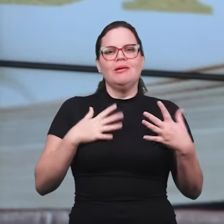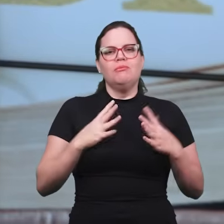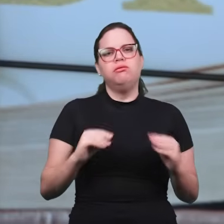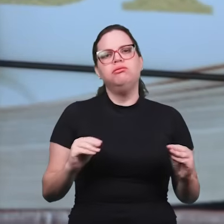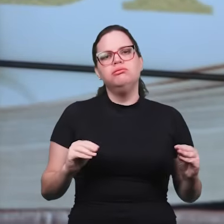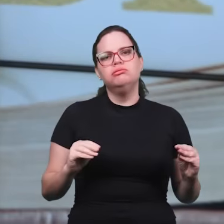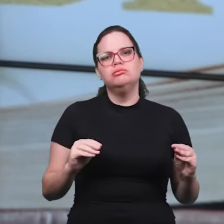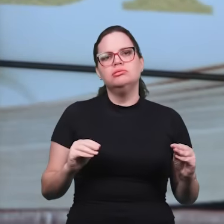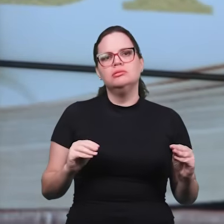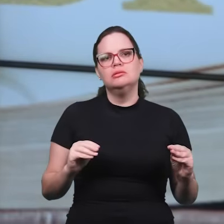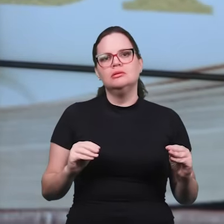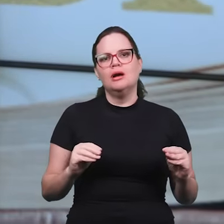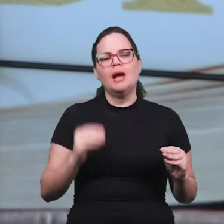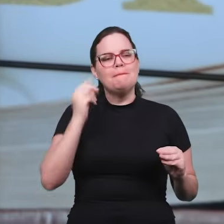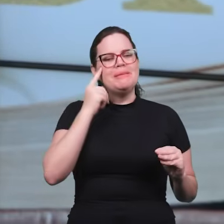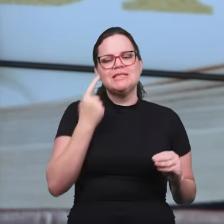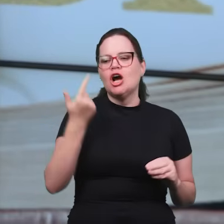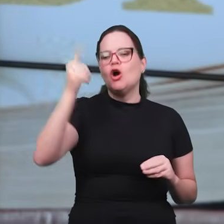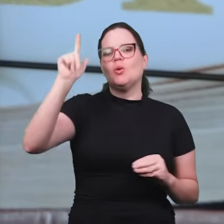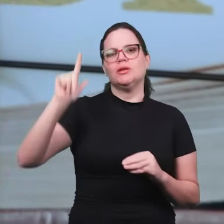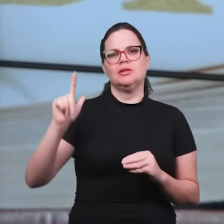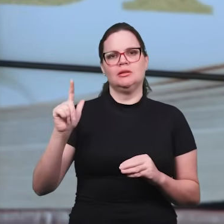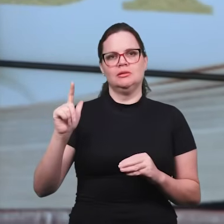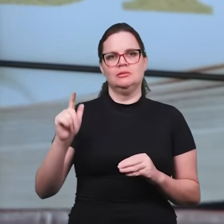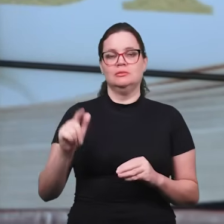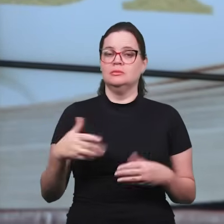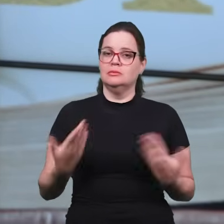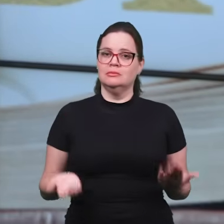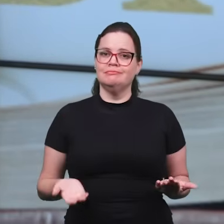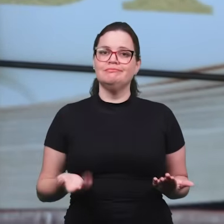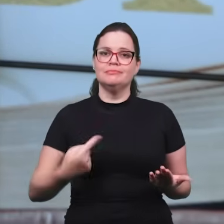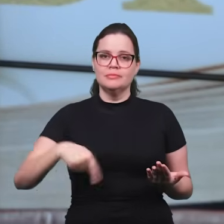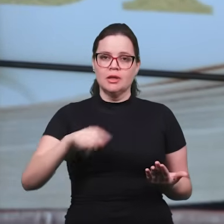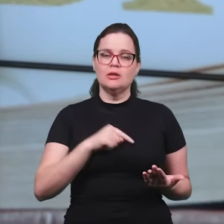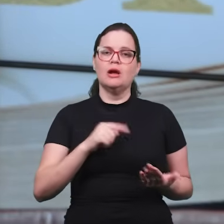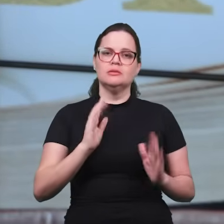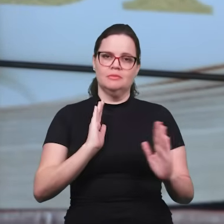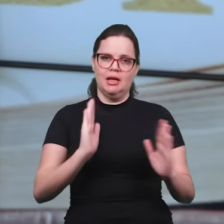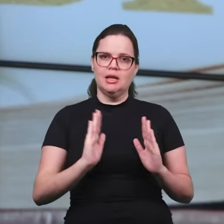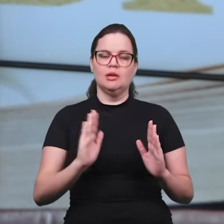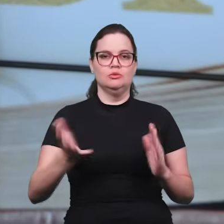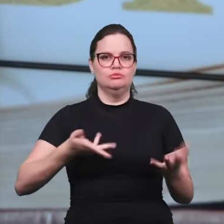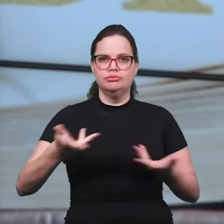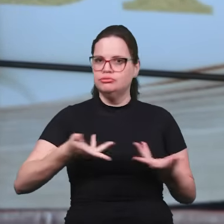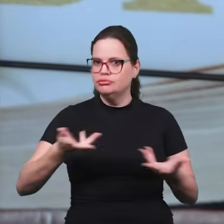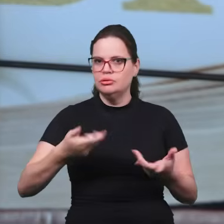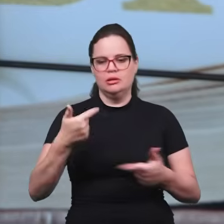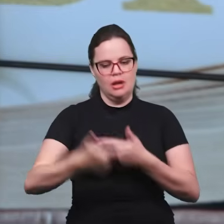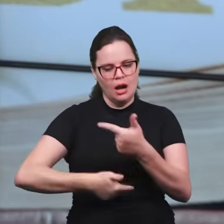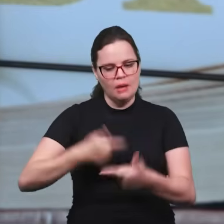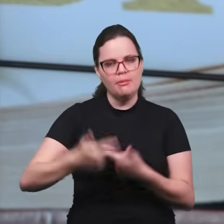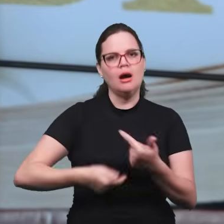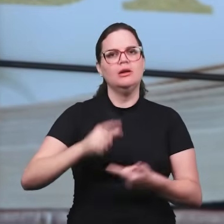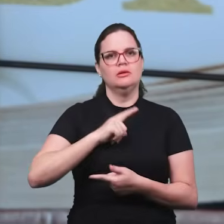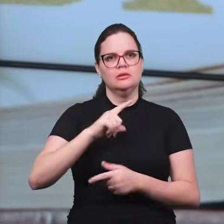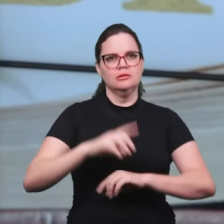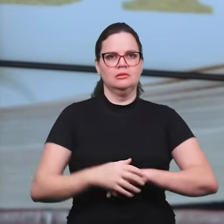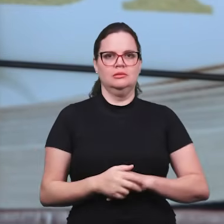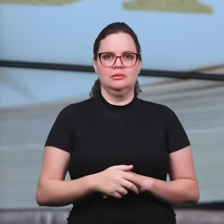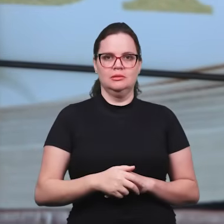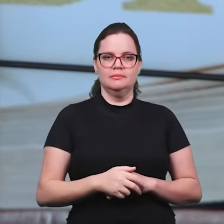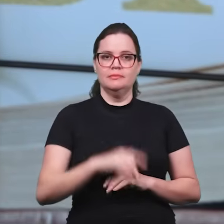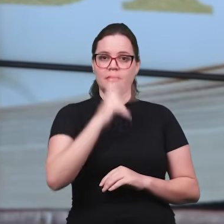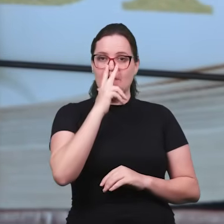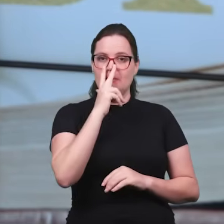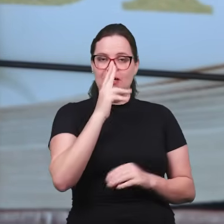já é transferida imediatamente para outra coisa. Nós vivemos tempos trabalhosos, os processos não são valorizados porque as